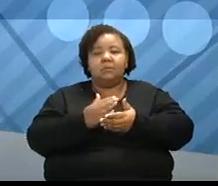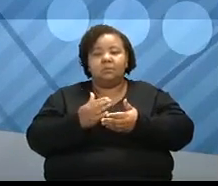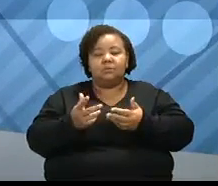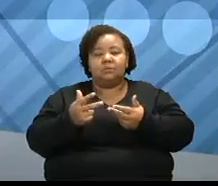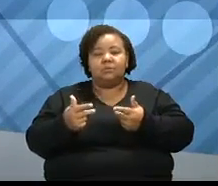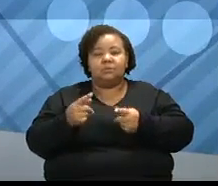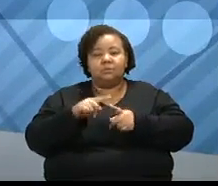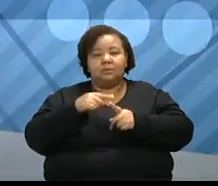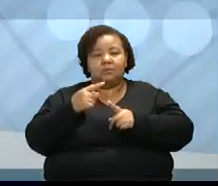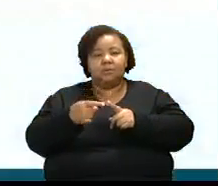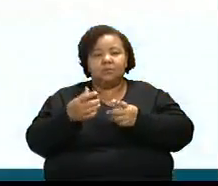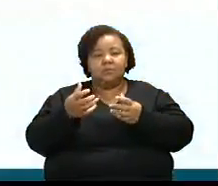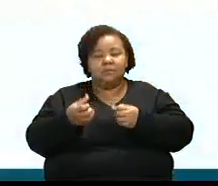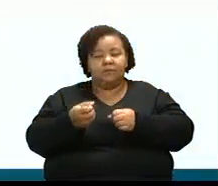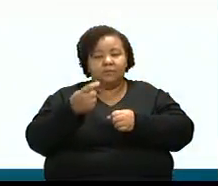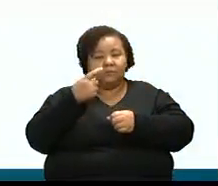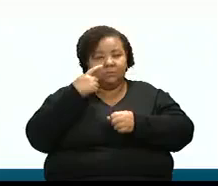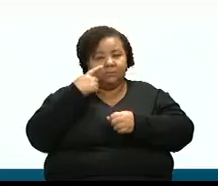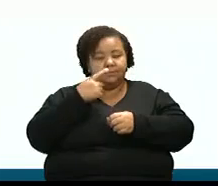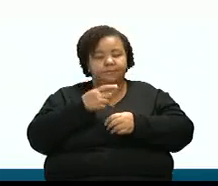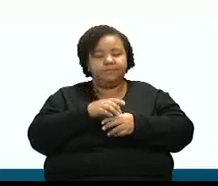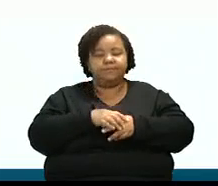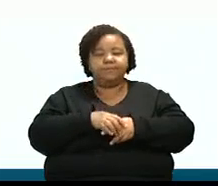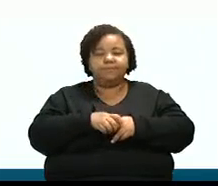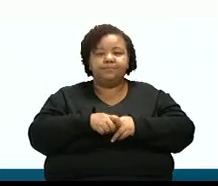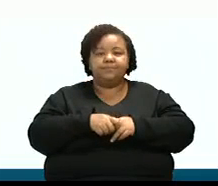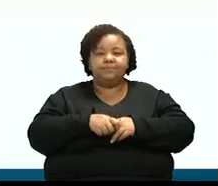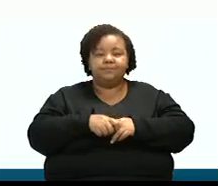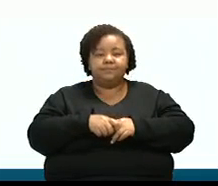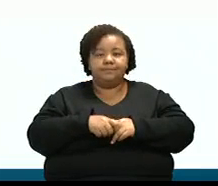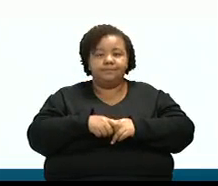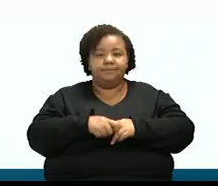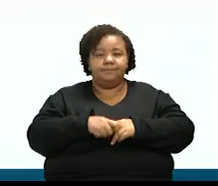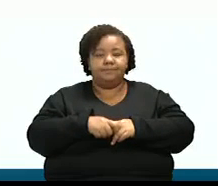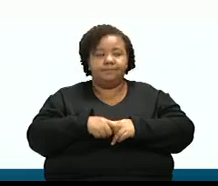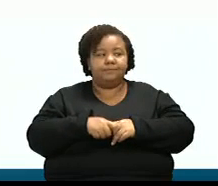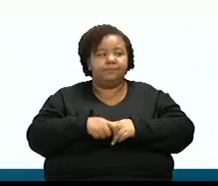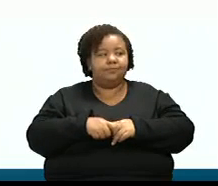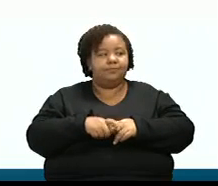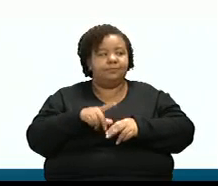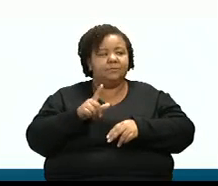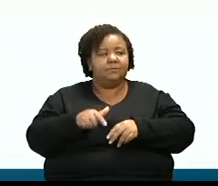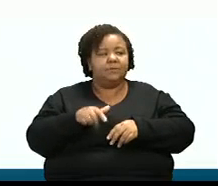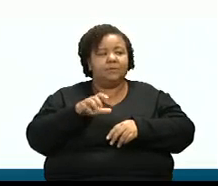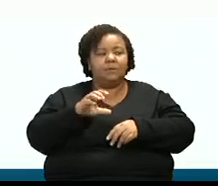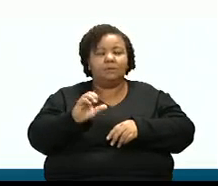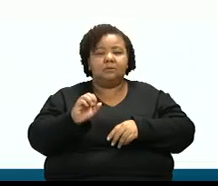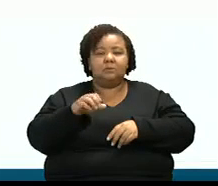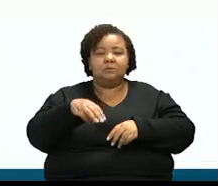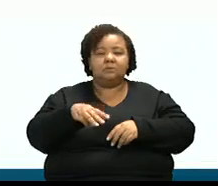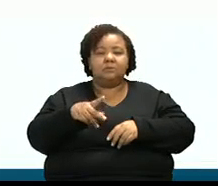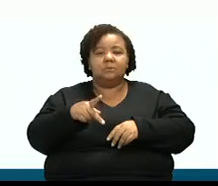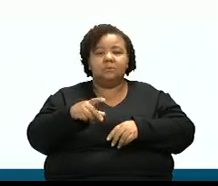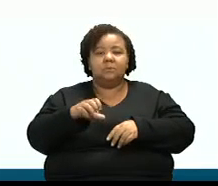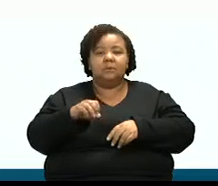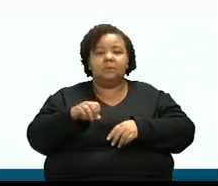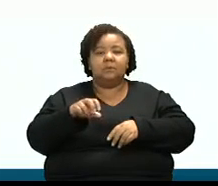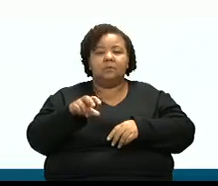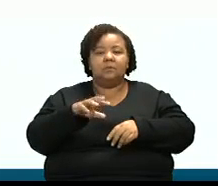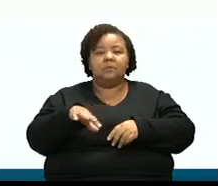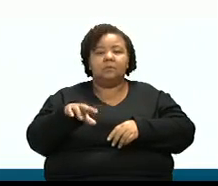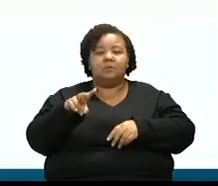elementos a mais. Vamos conferir no quadro. Então, o que seria um campo vetorial? É uma função que